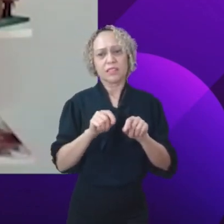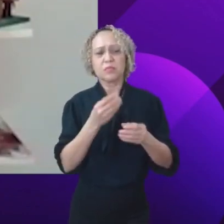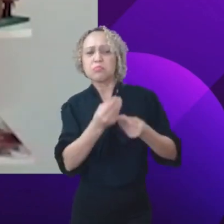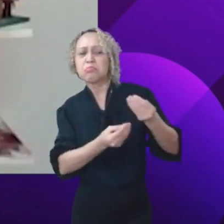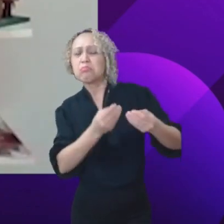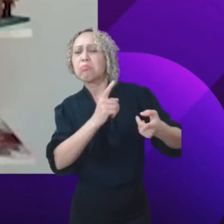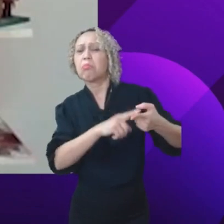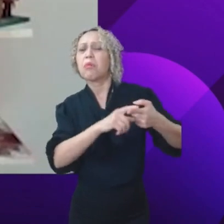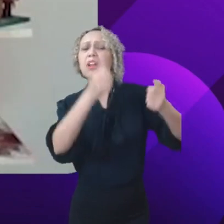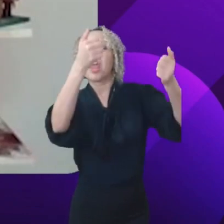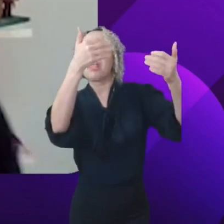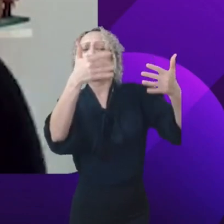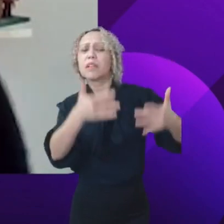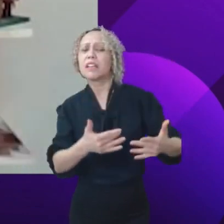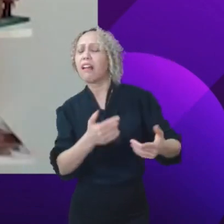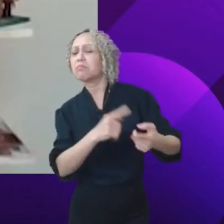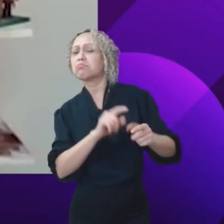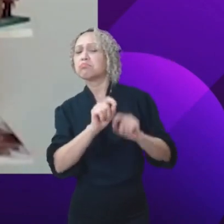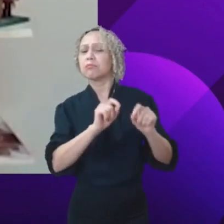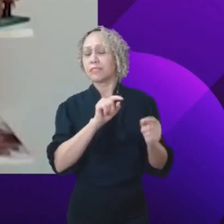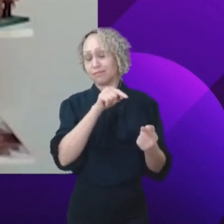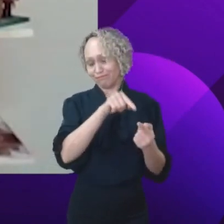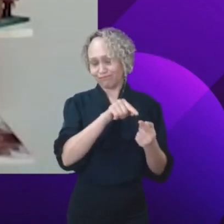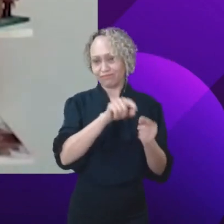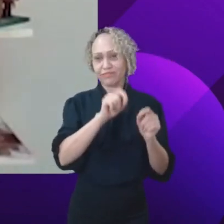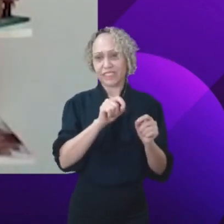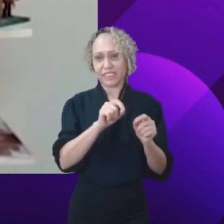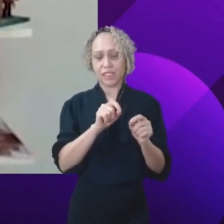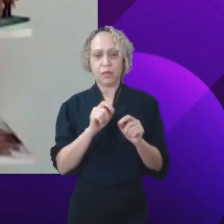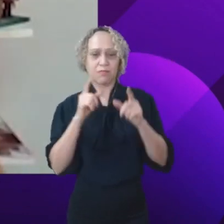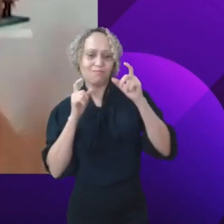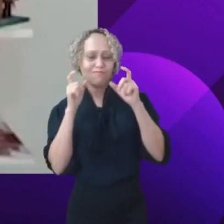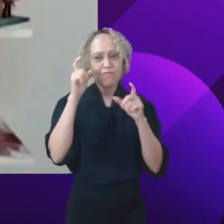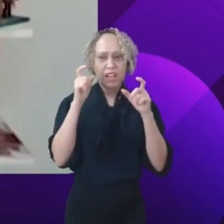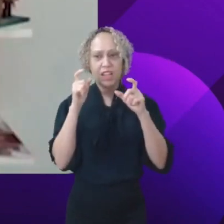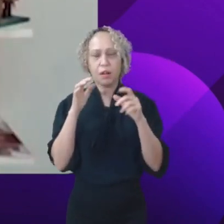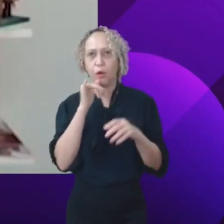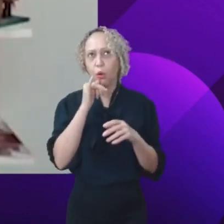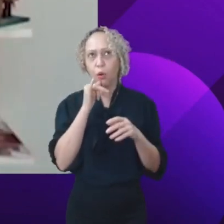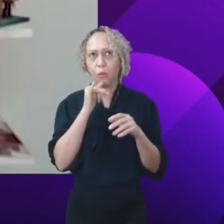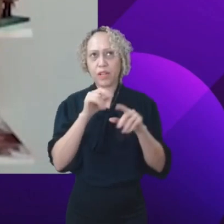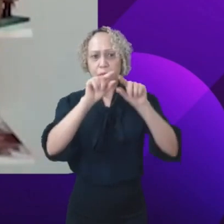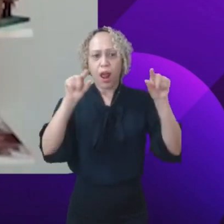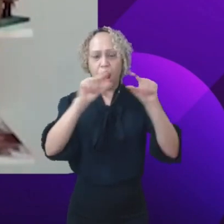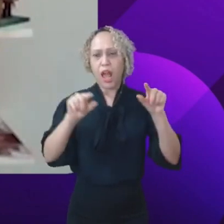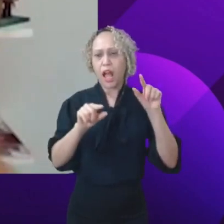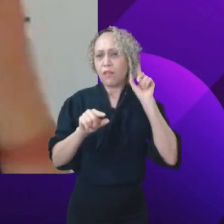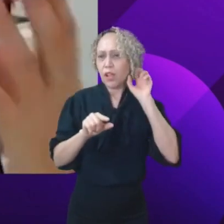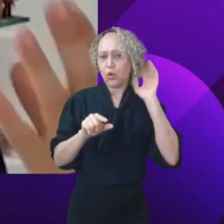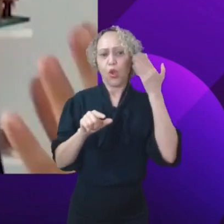por que é preciso explicar isso, né? Então, expressões como surdo-mudo, linguagem